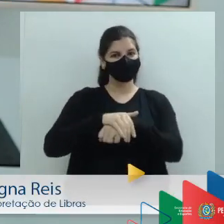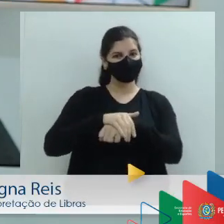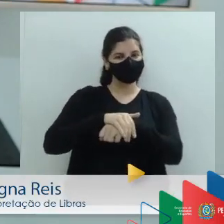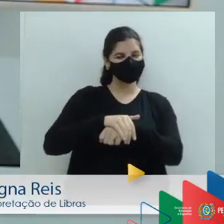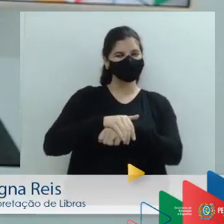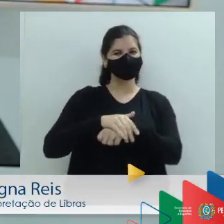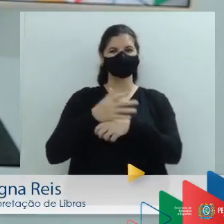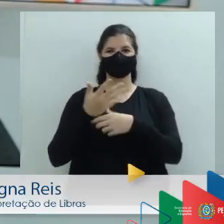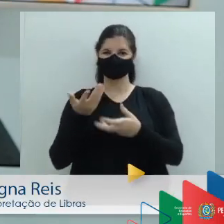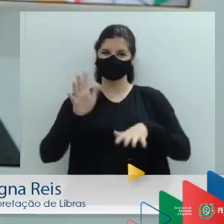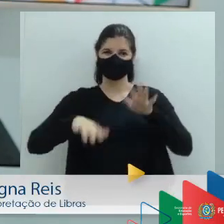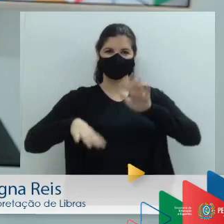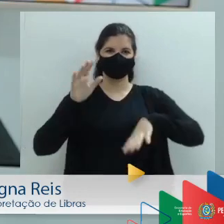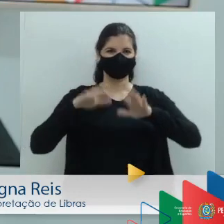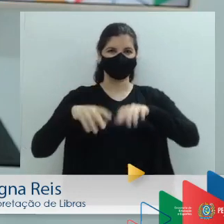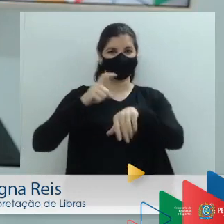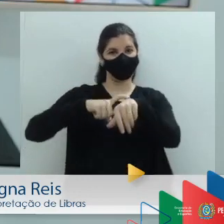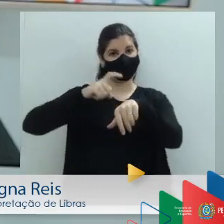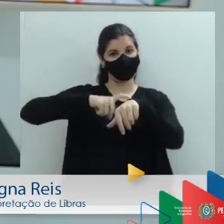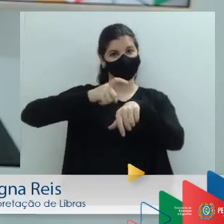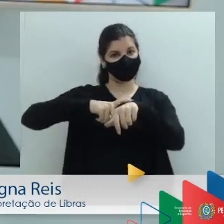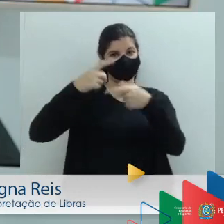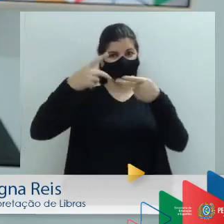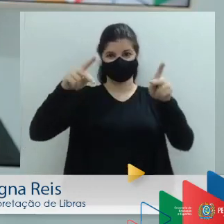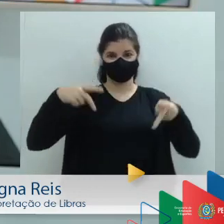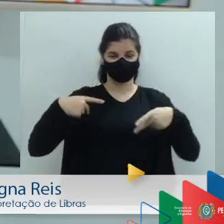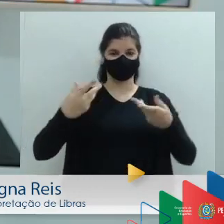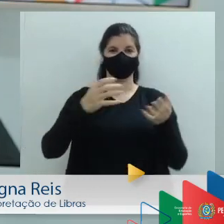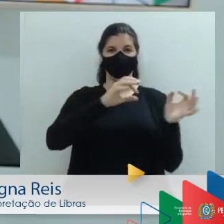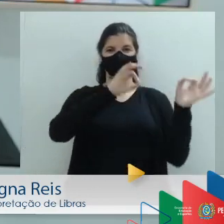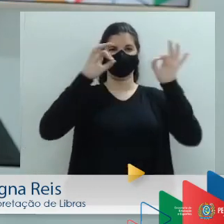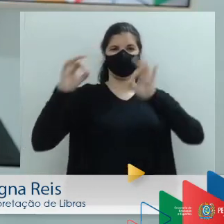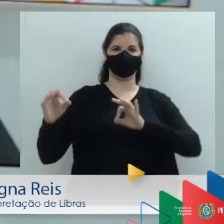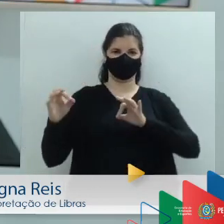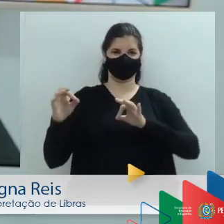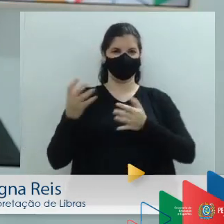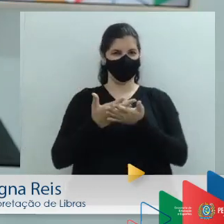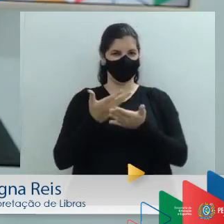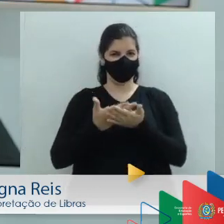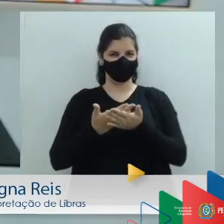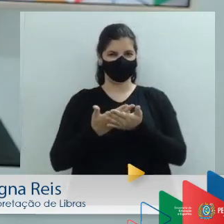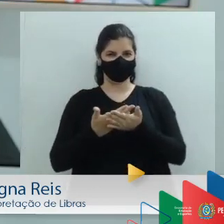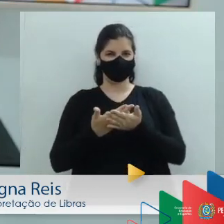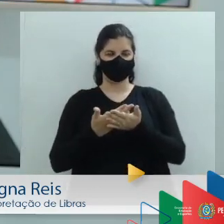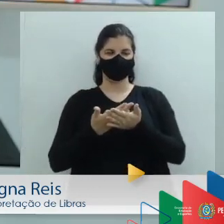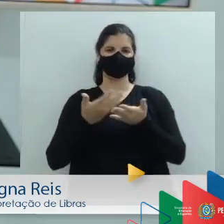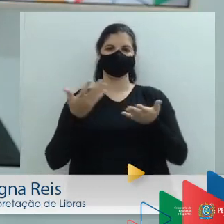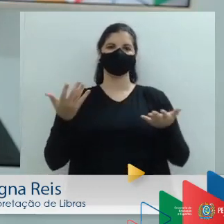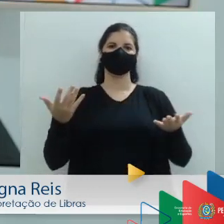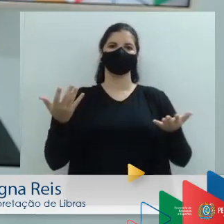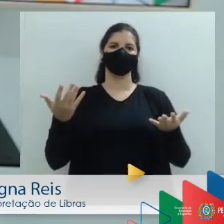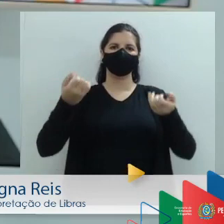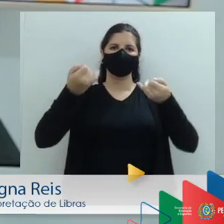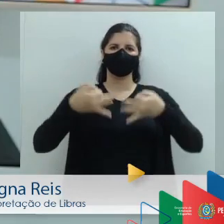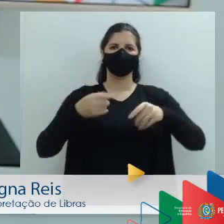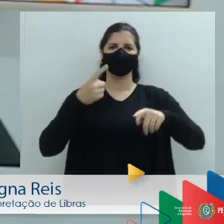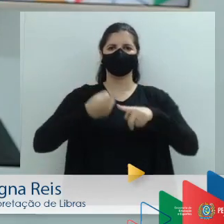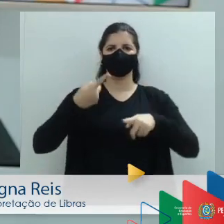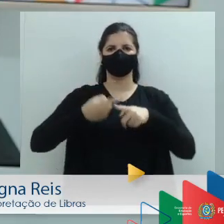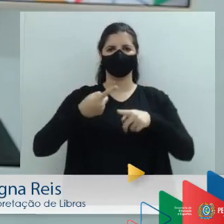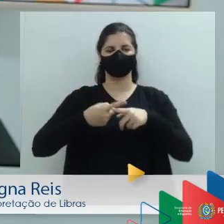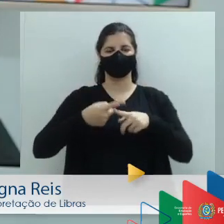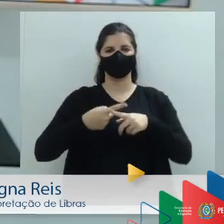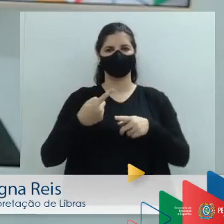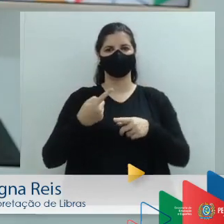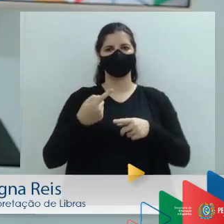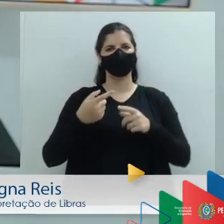noite. Isso depende do horário em que você vai estar assistindo a minha aula. Eu estou falando isso porque